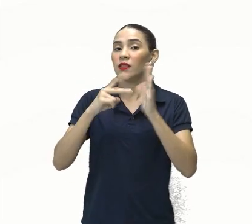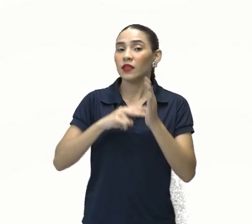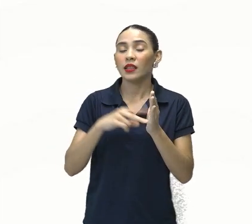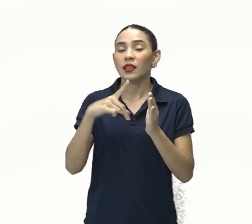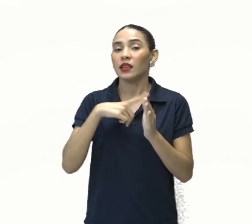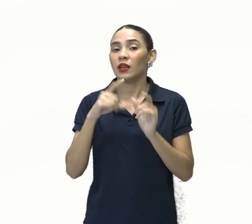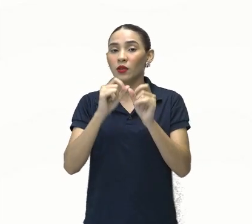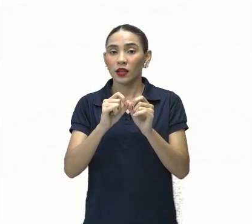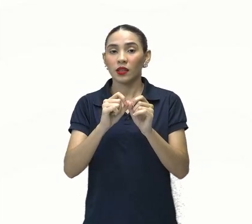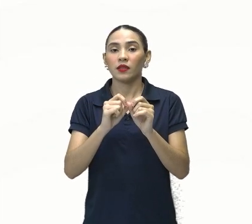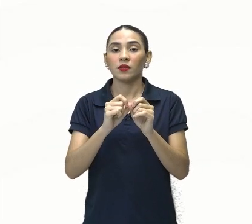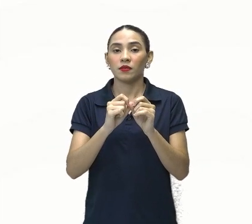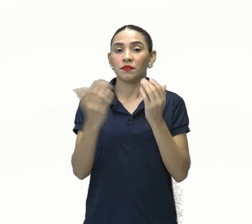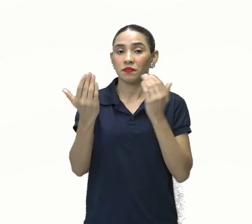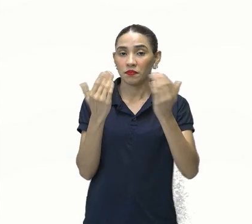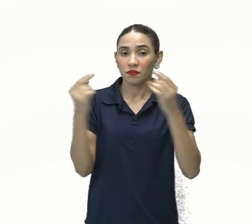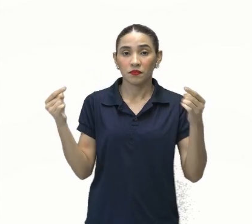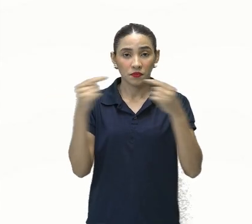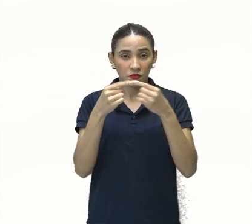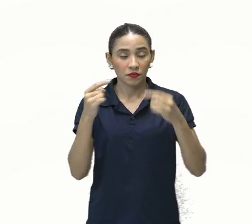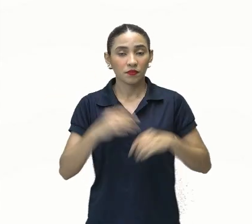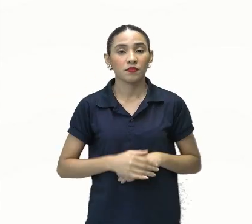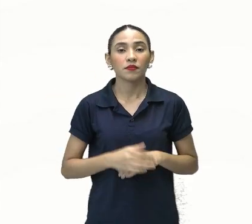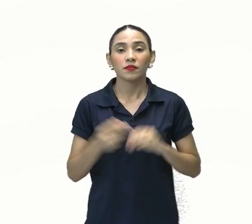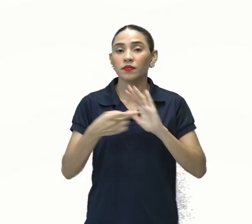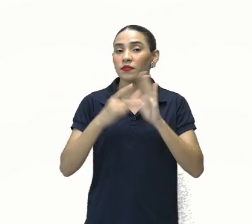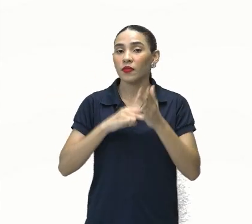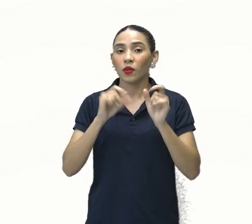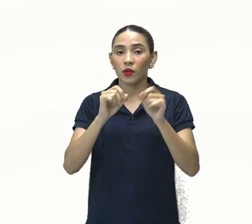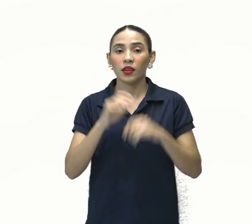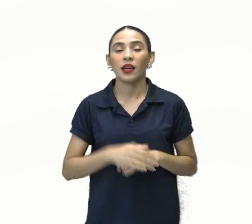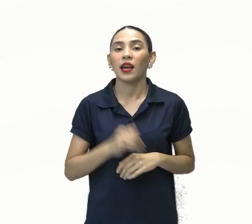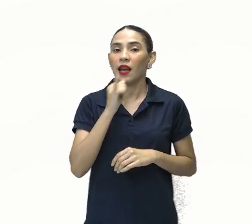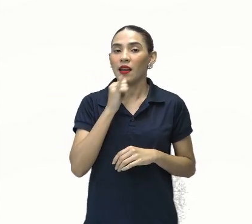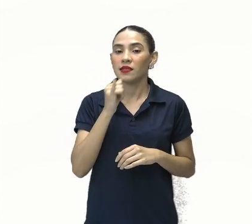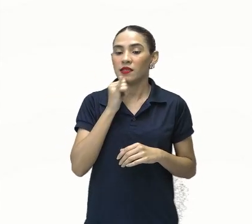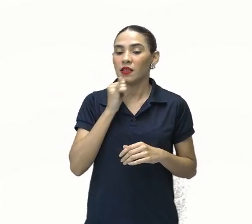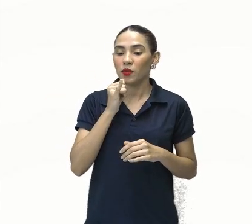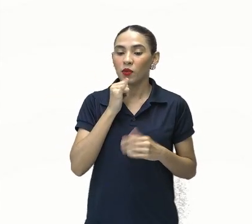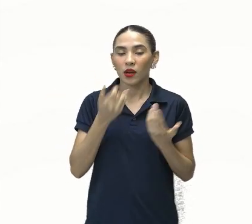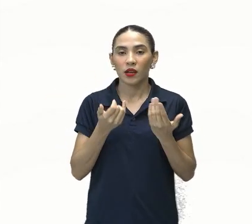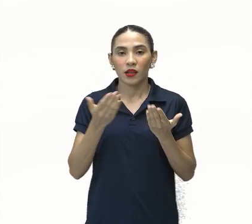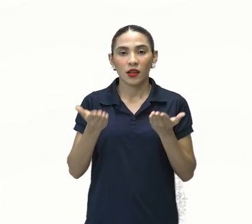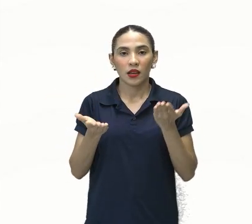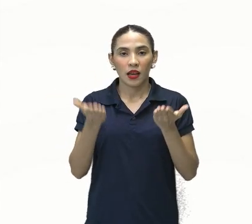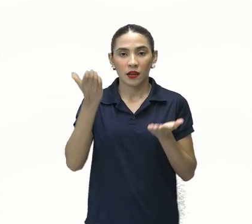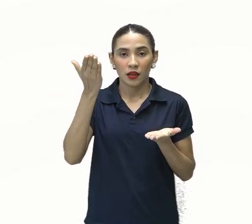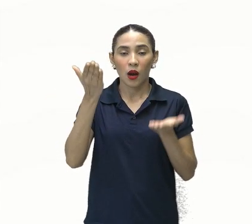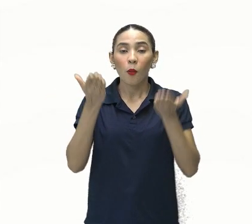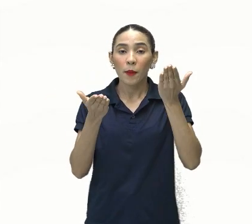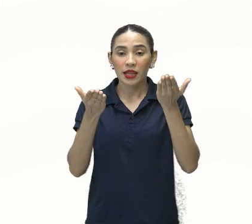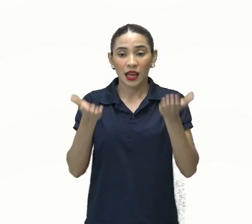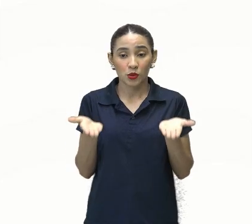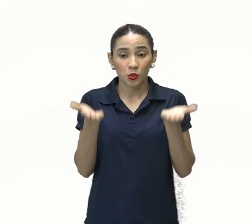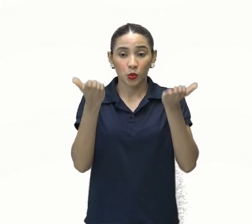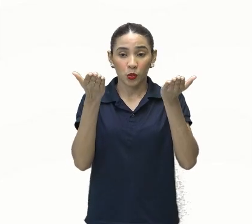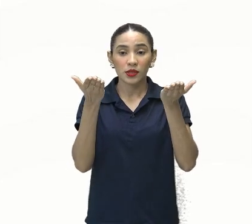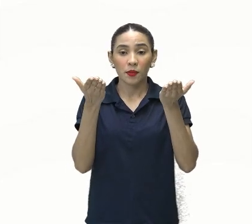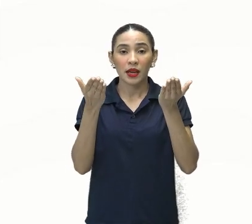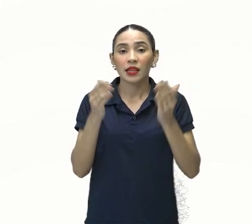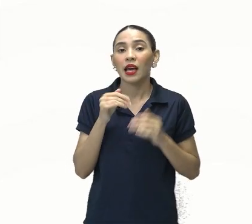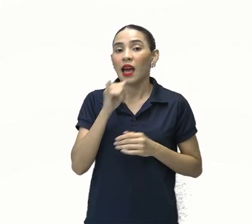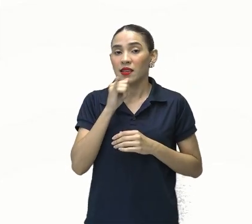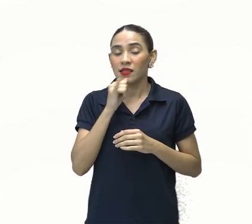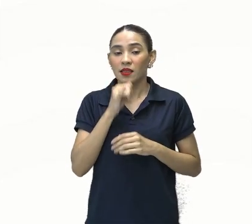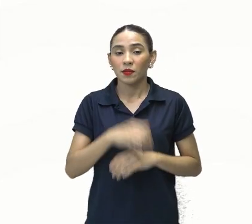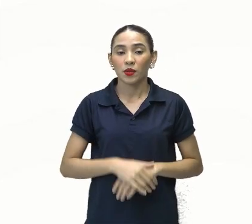grandeza diretamente proporcional. Ou seja, uma aumenta, a outra também aumenta. Neste caso aí